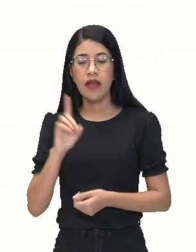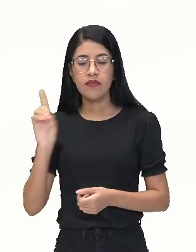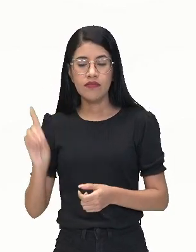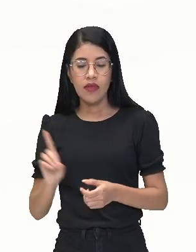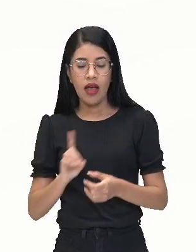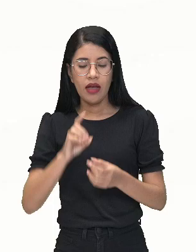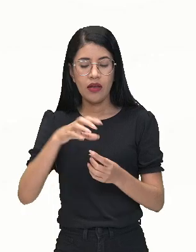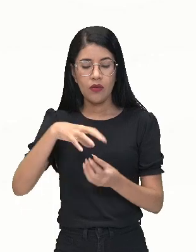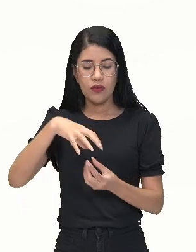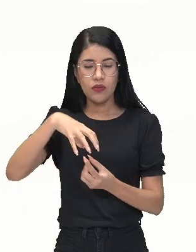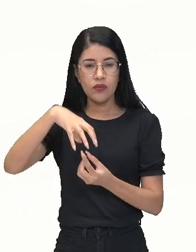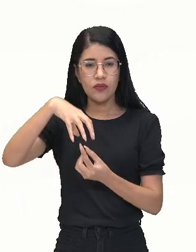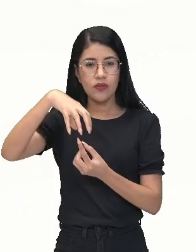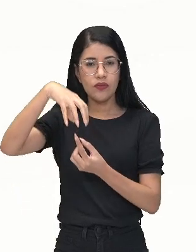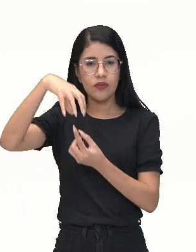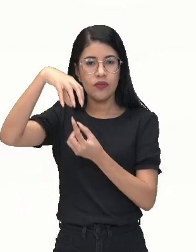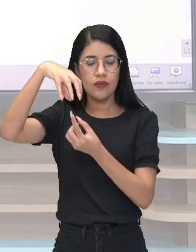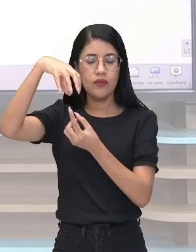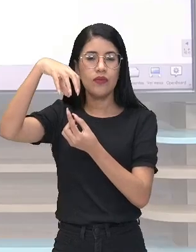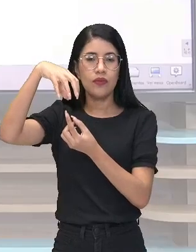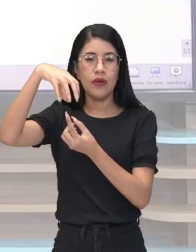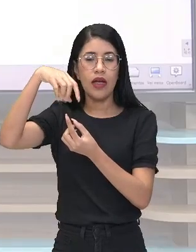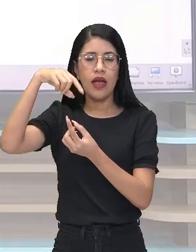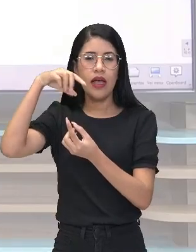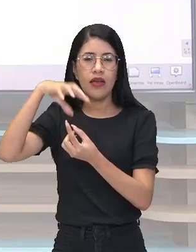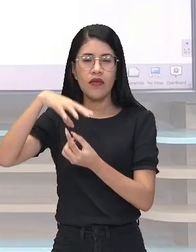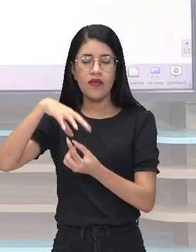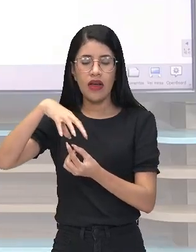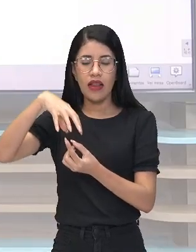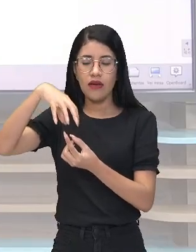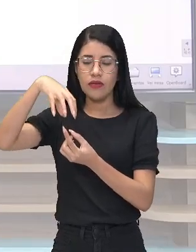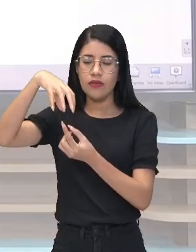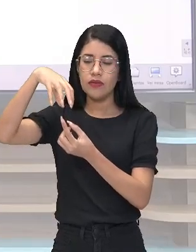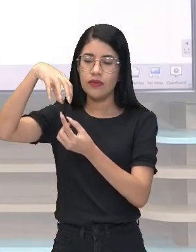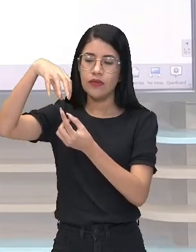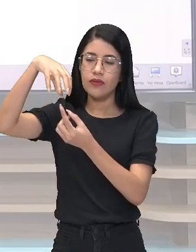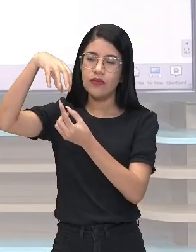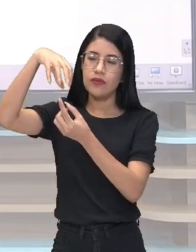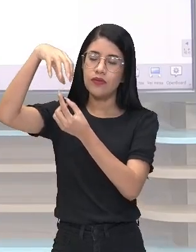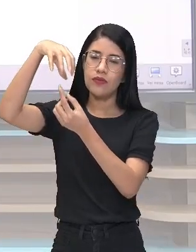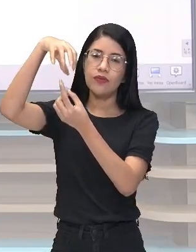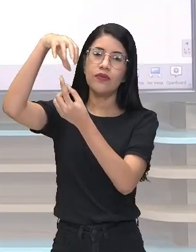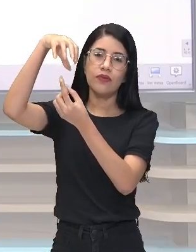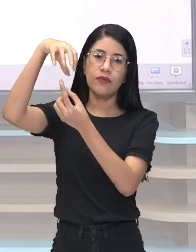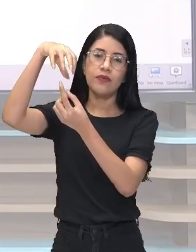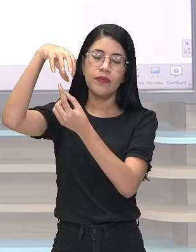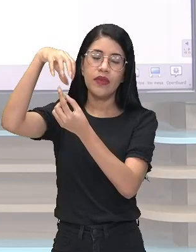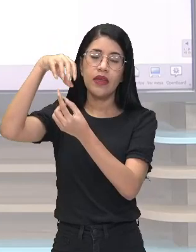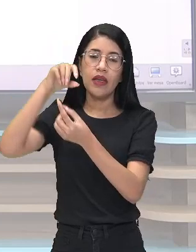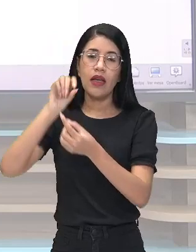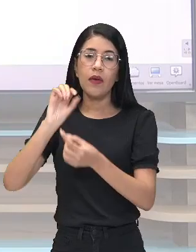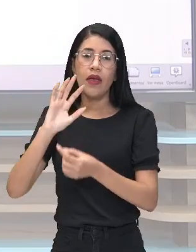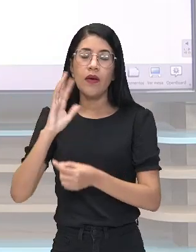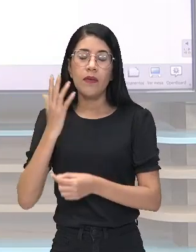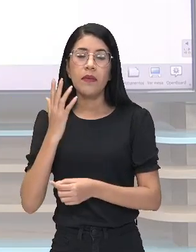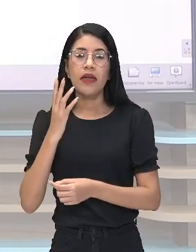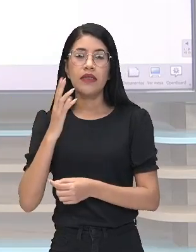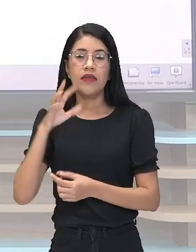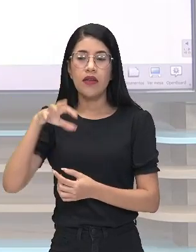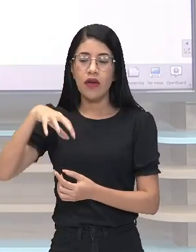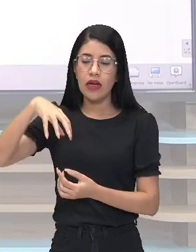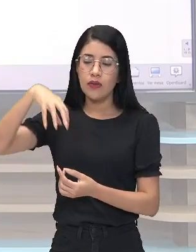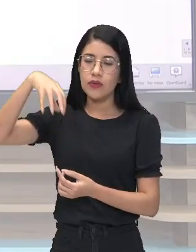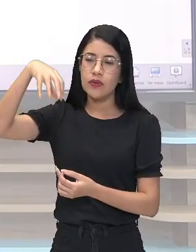um balão, ok? E esse balão vá te levando acima. À medida em que você vai